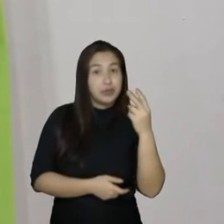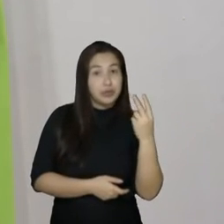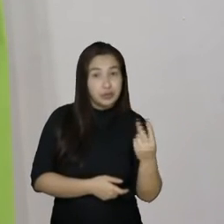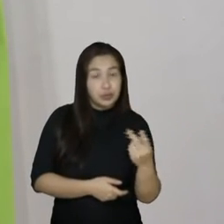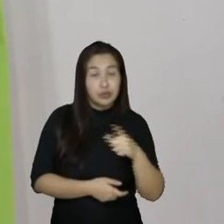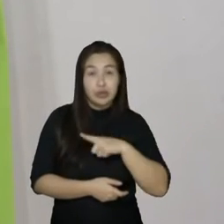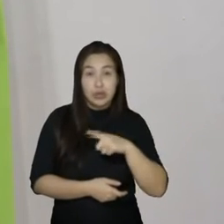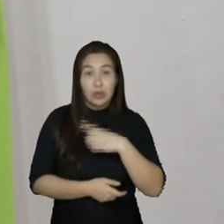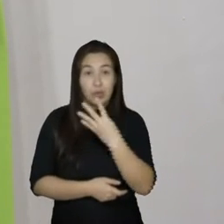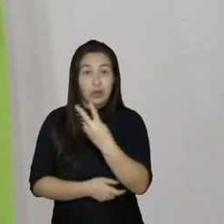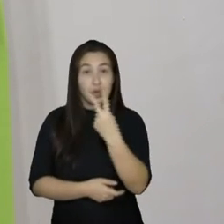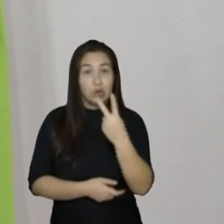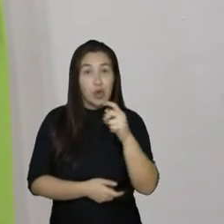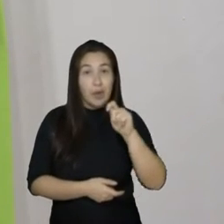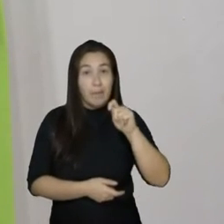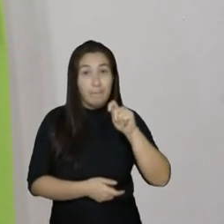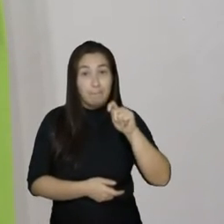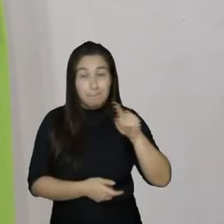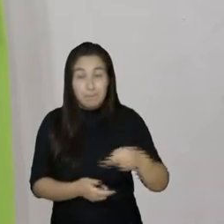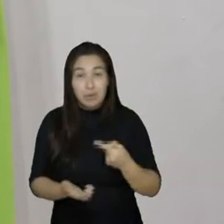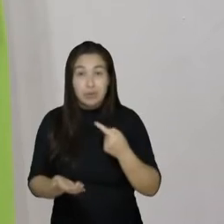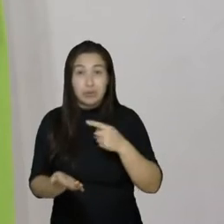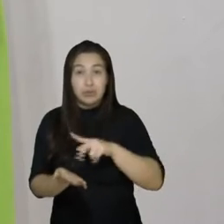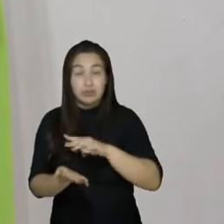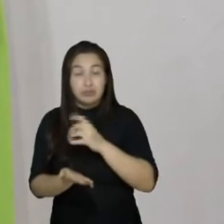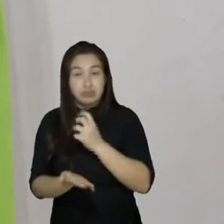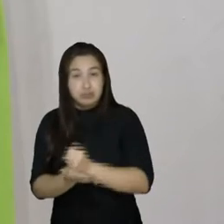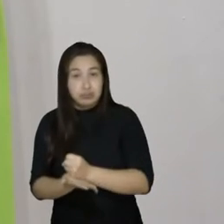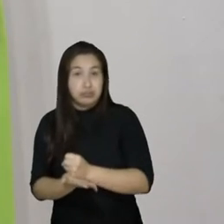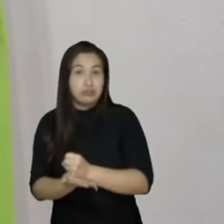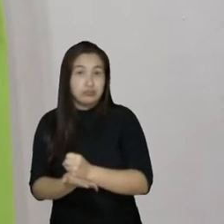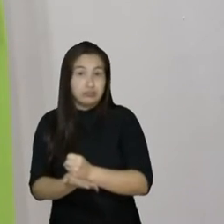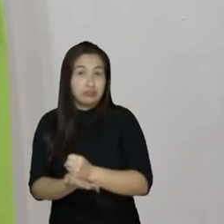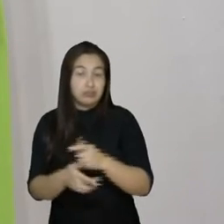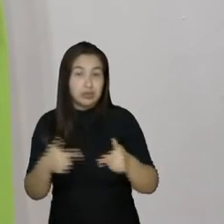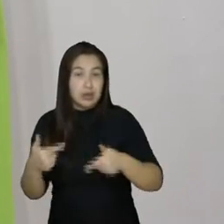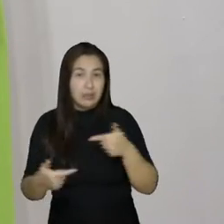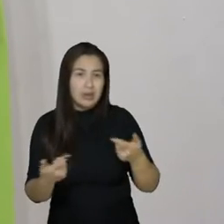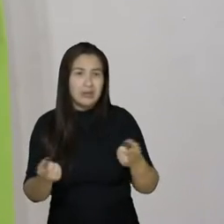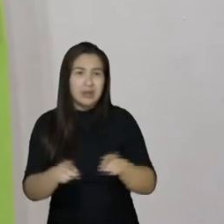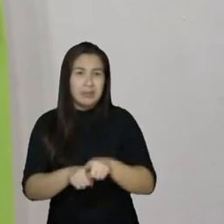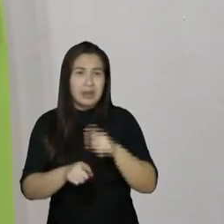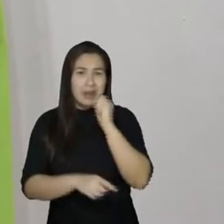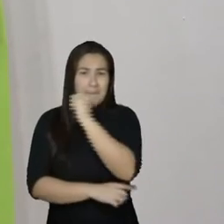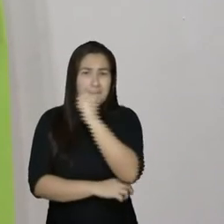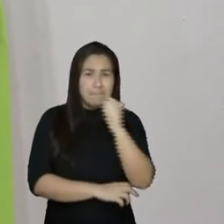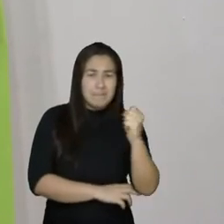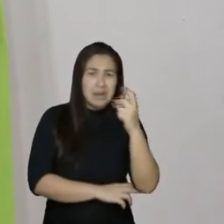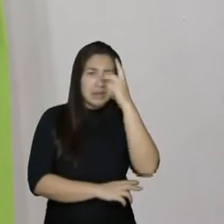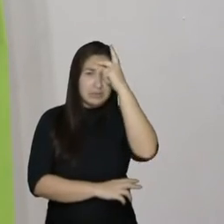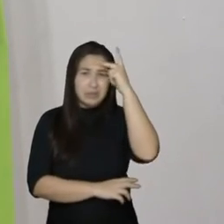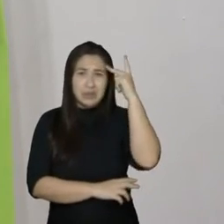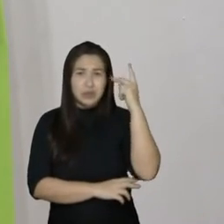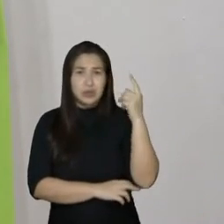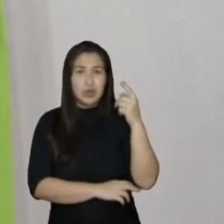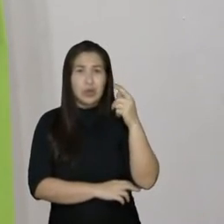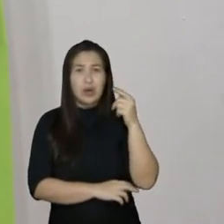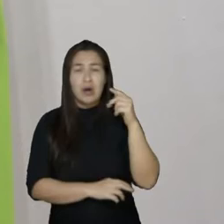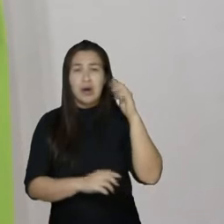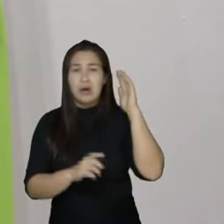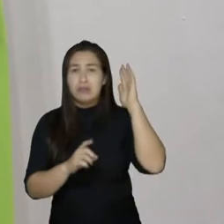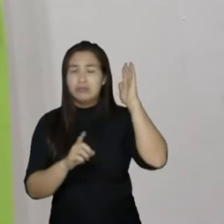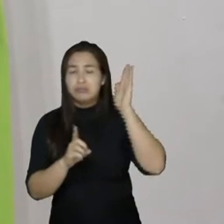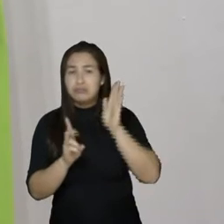carteiras assinadas. Genocídio dos povos indígenas e quilombolas. Da onde? Que números? Que dados?